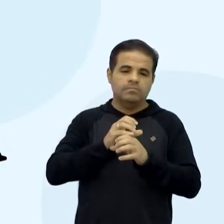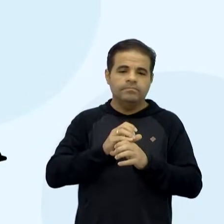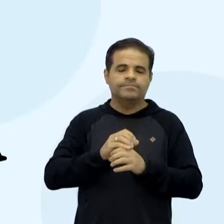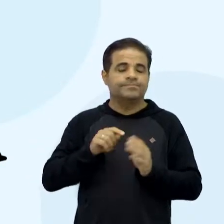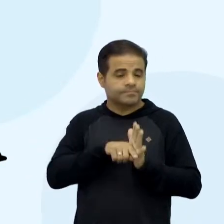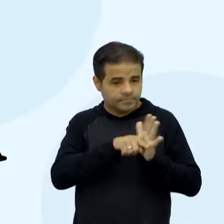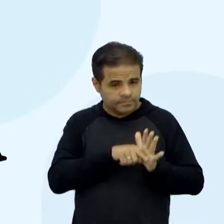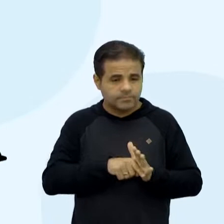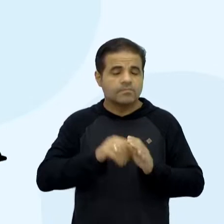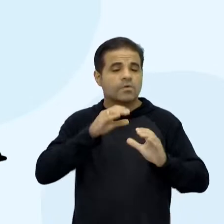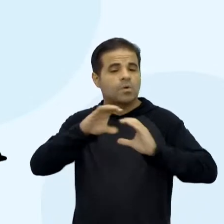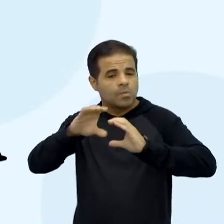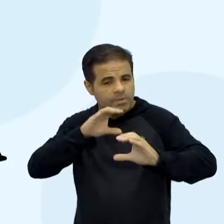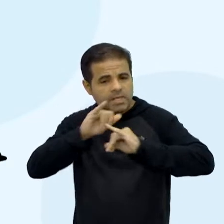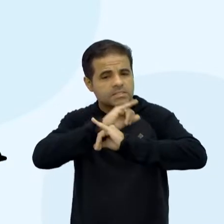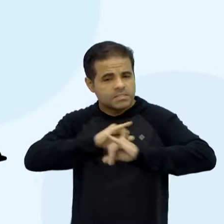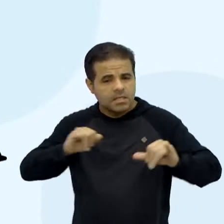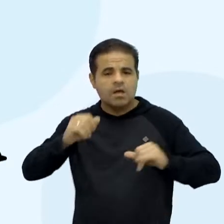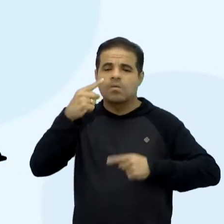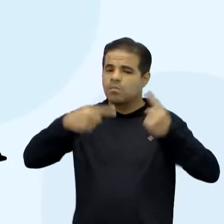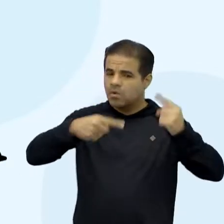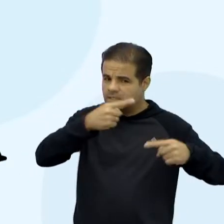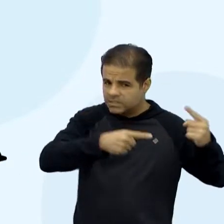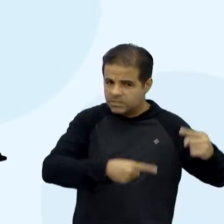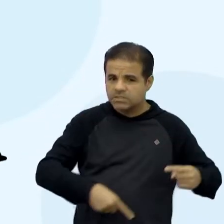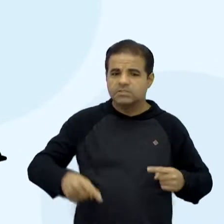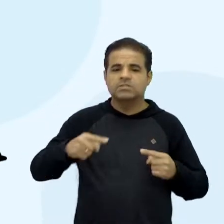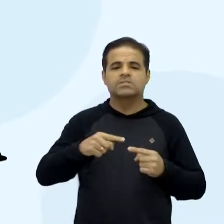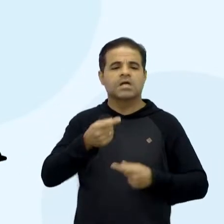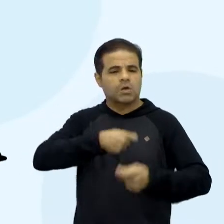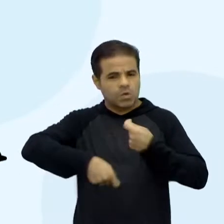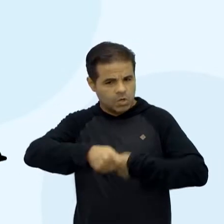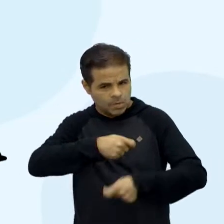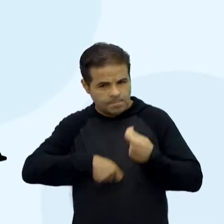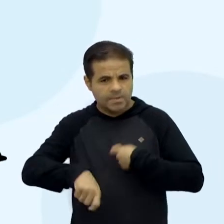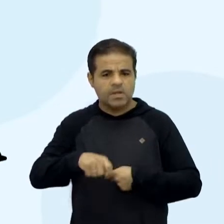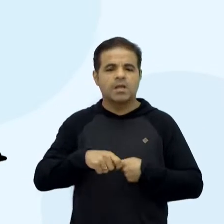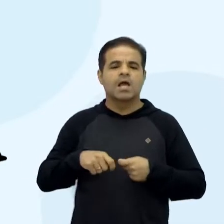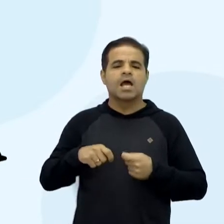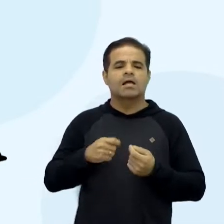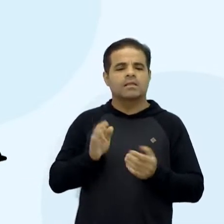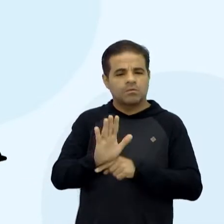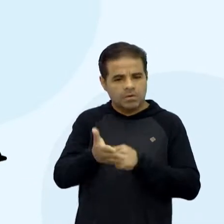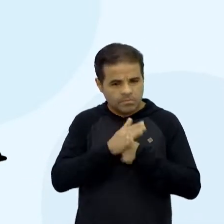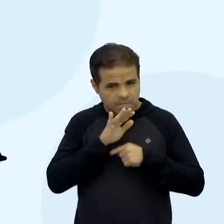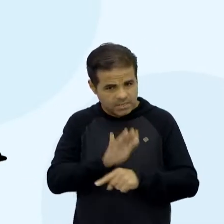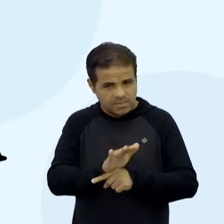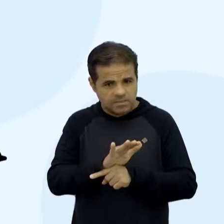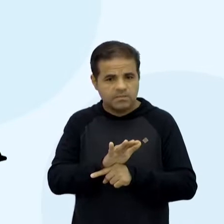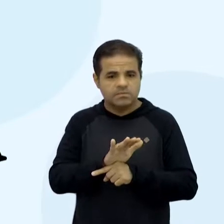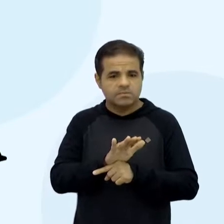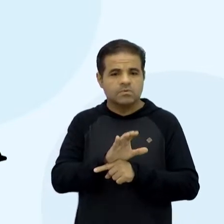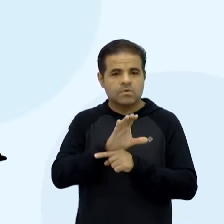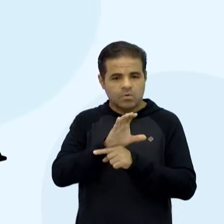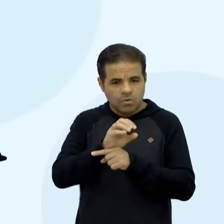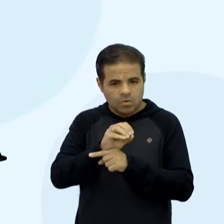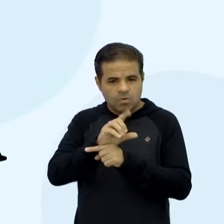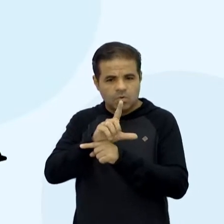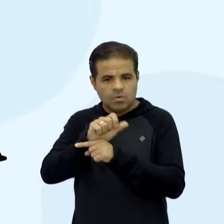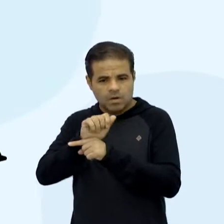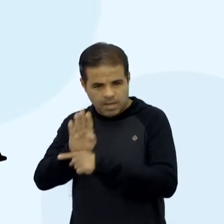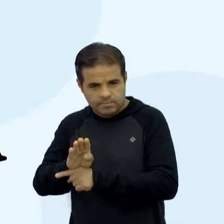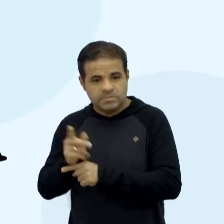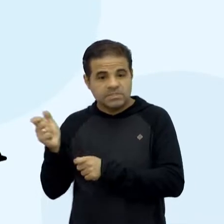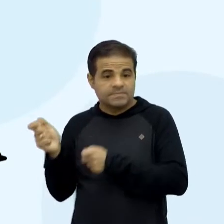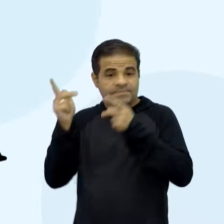Pesquisa em Comunicação, Culturas, Políticas e Economia da Colaboração, Colab. A